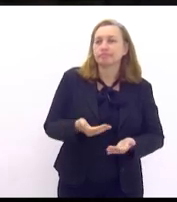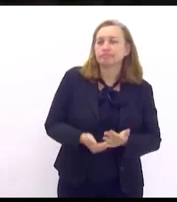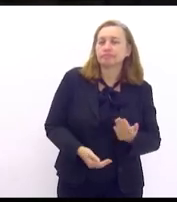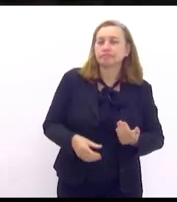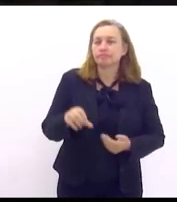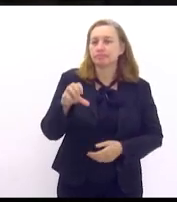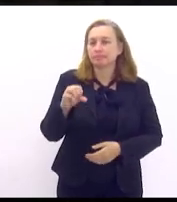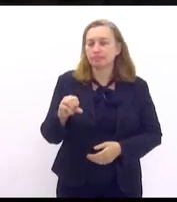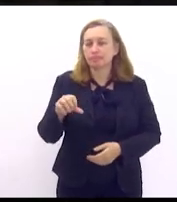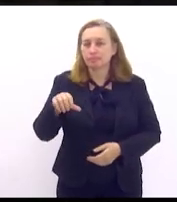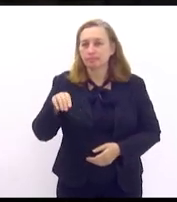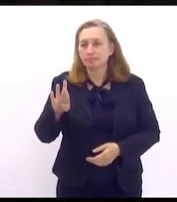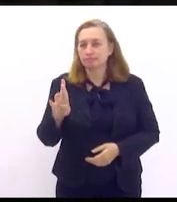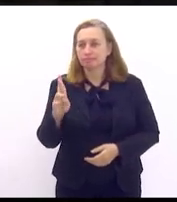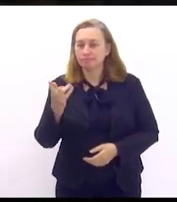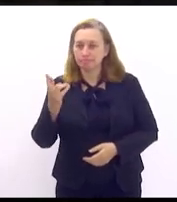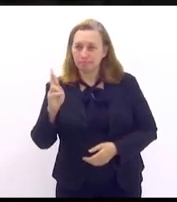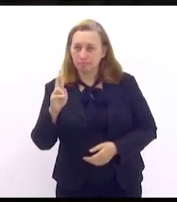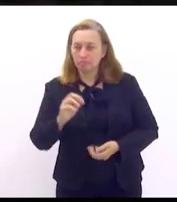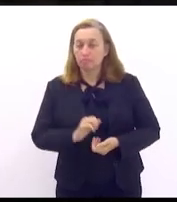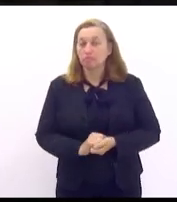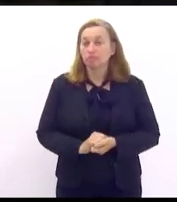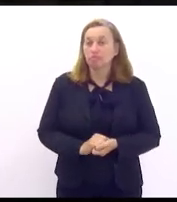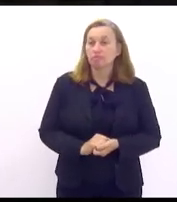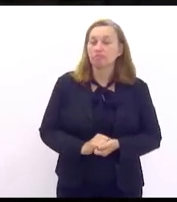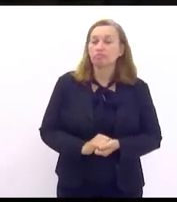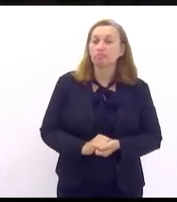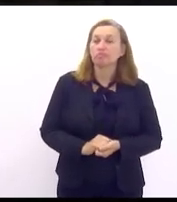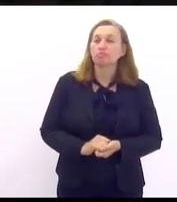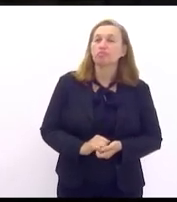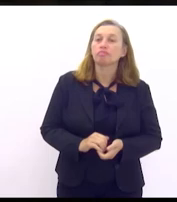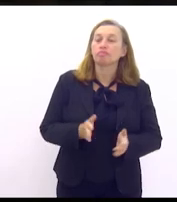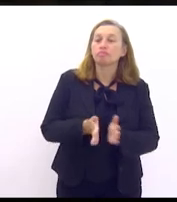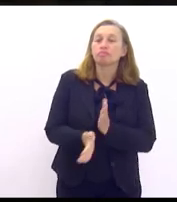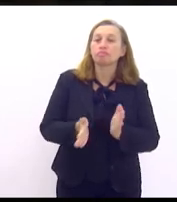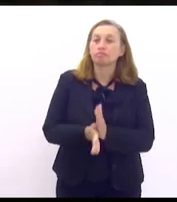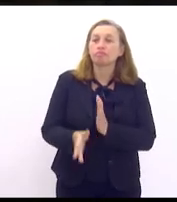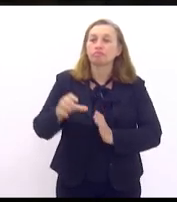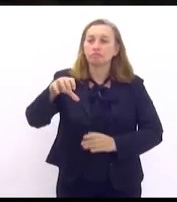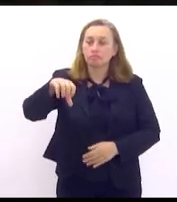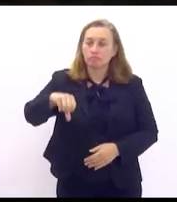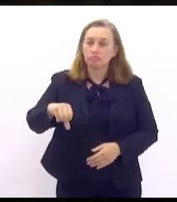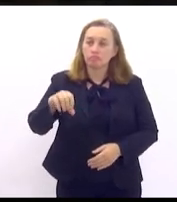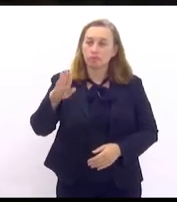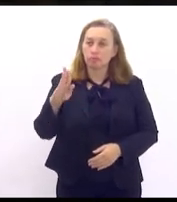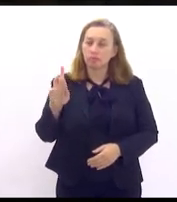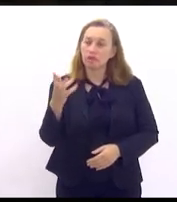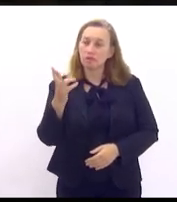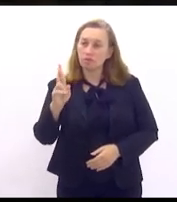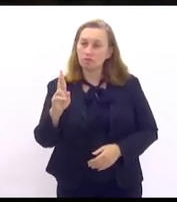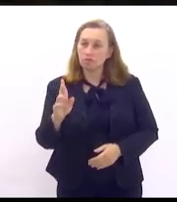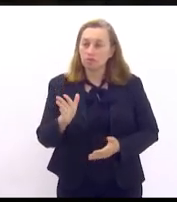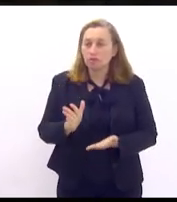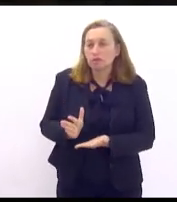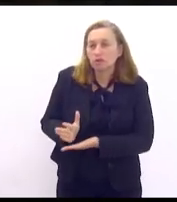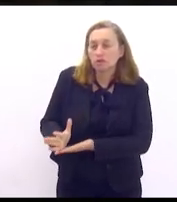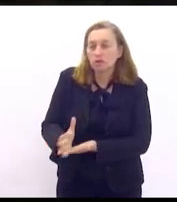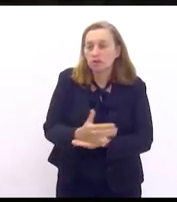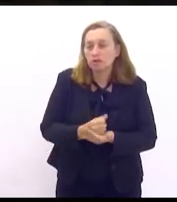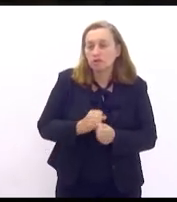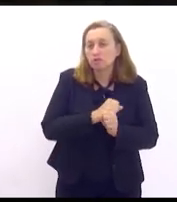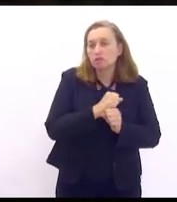9 bilhões, isso quer dizer, o governador gastou 9 bilhões aquém do que arrecadou no ano